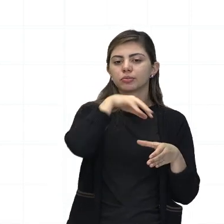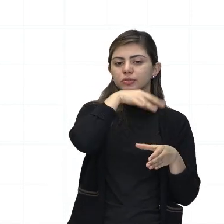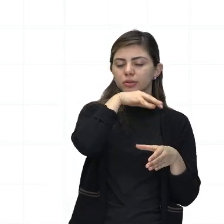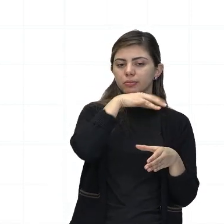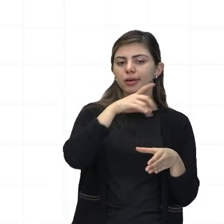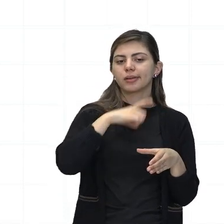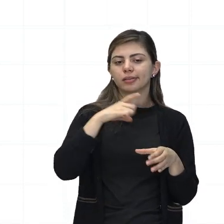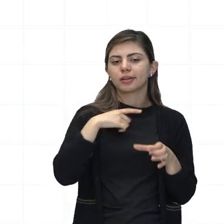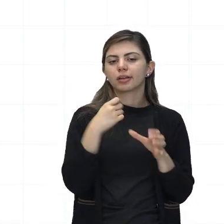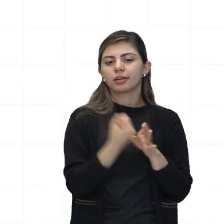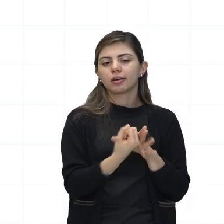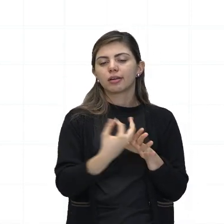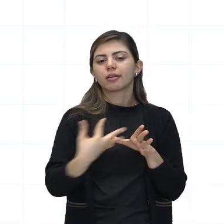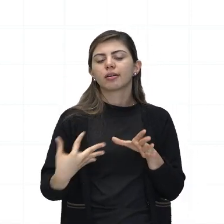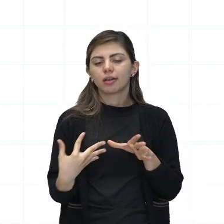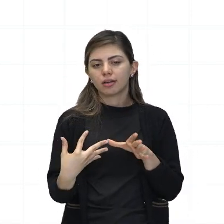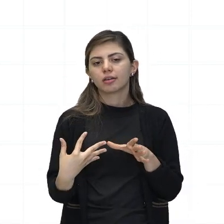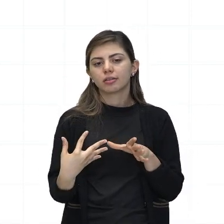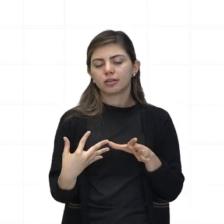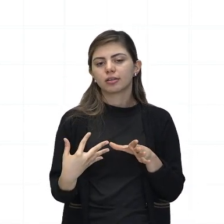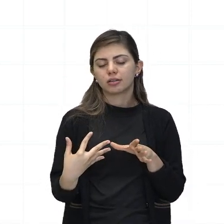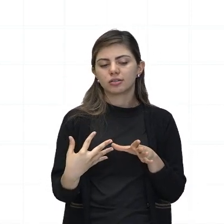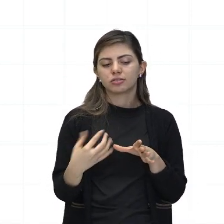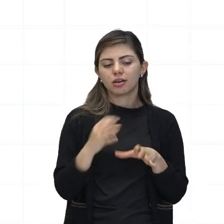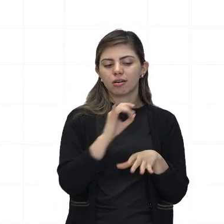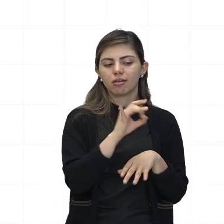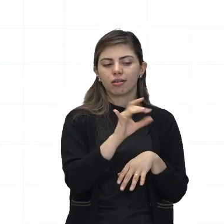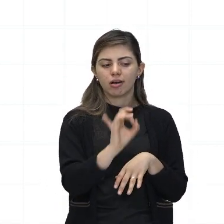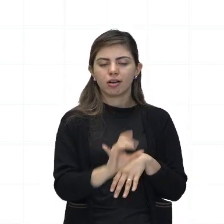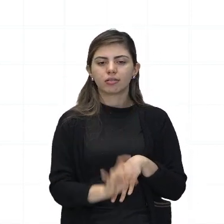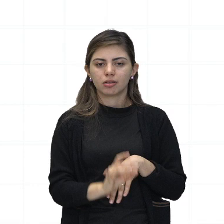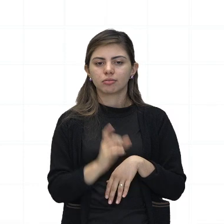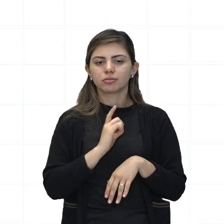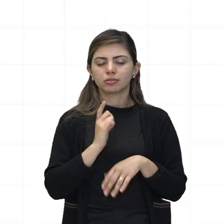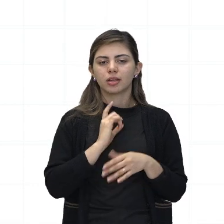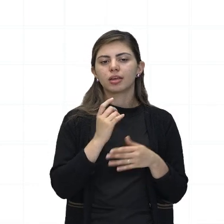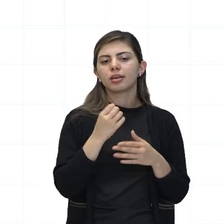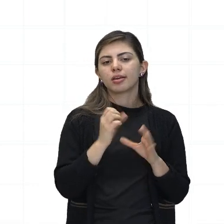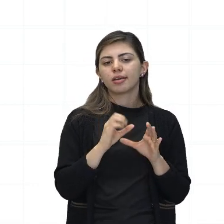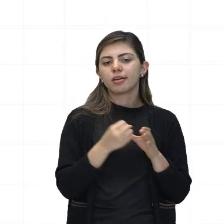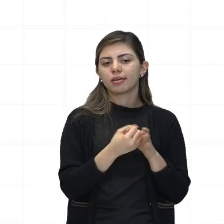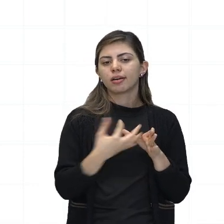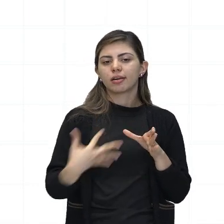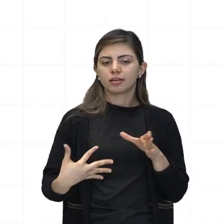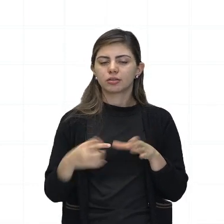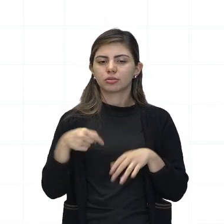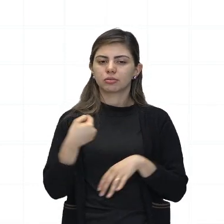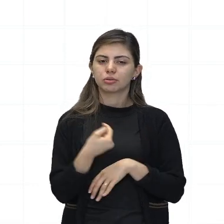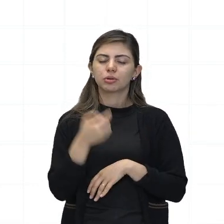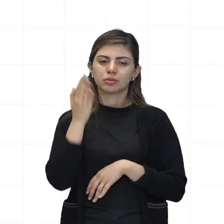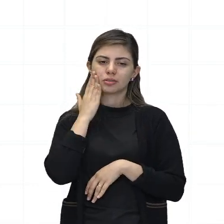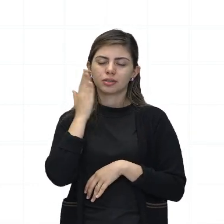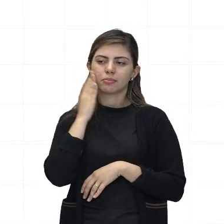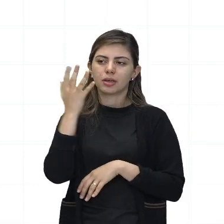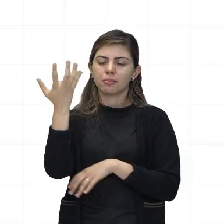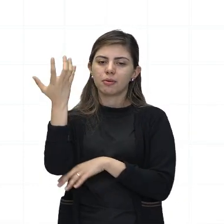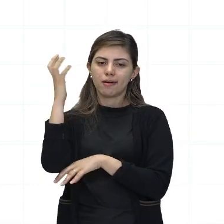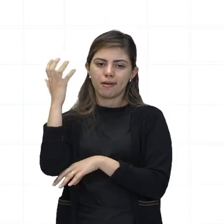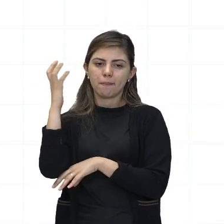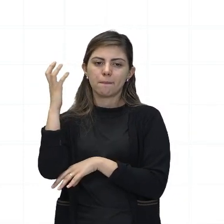possuem essas características muito próprias, né? As plantas já são fotossintetizantes, além de